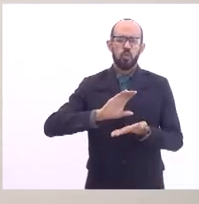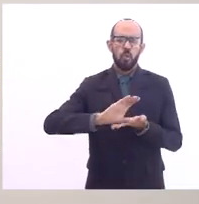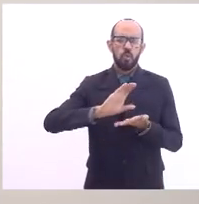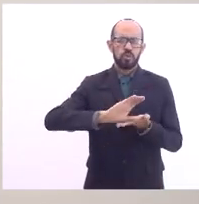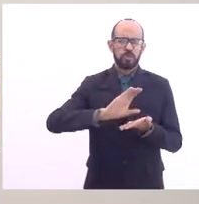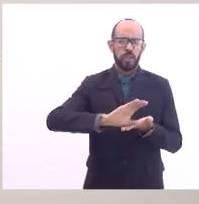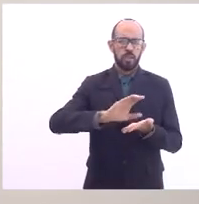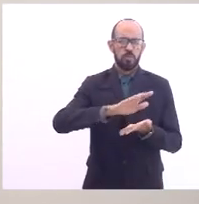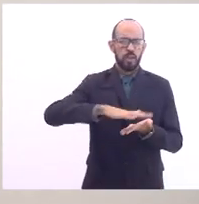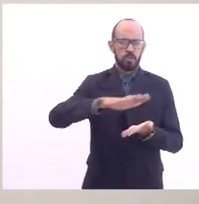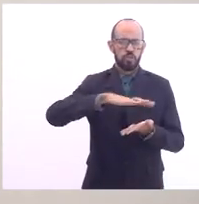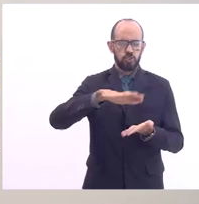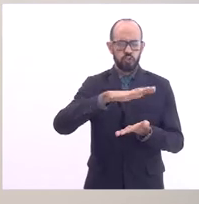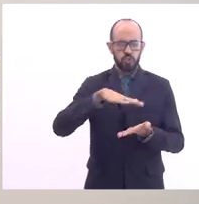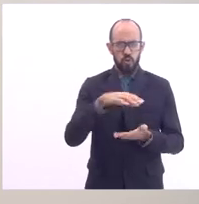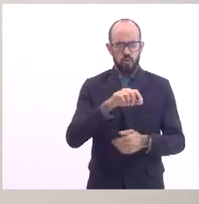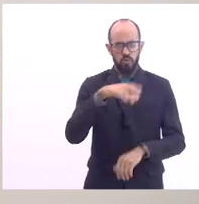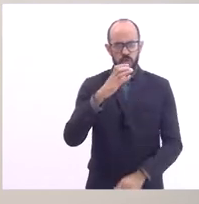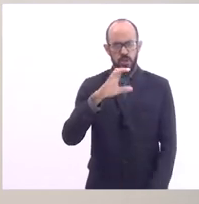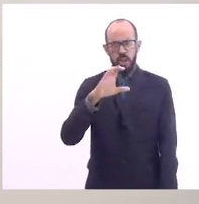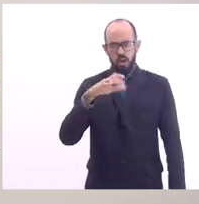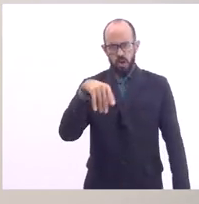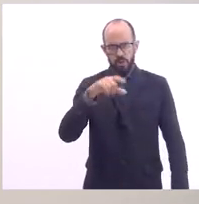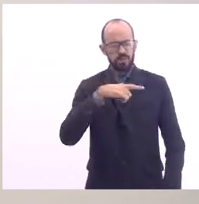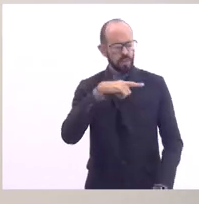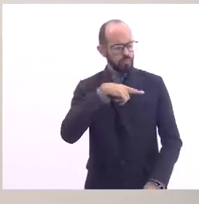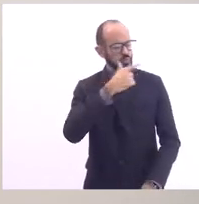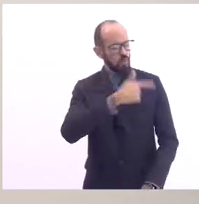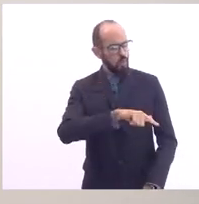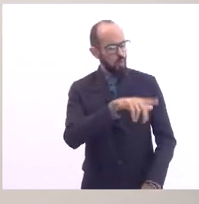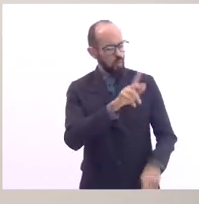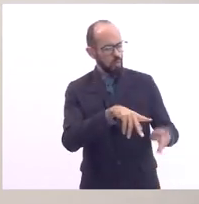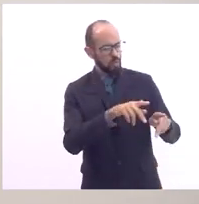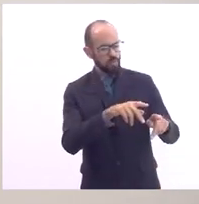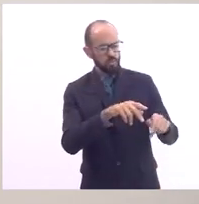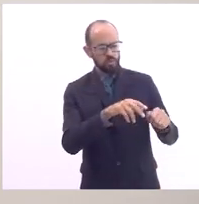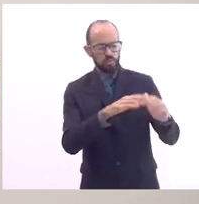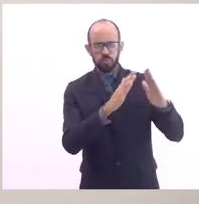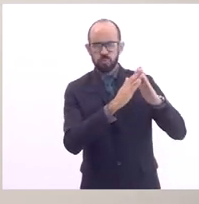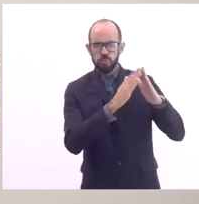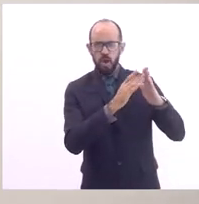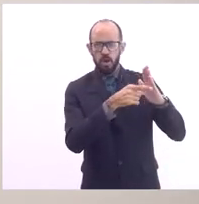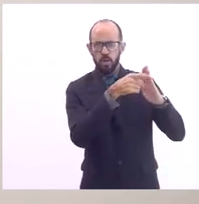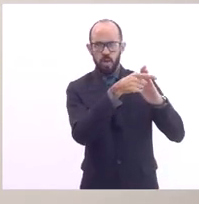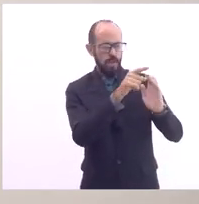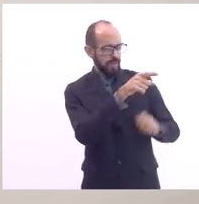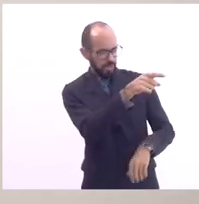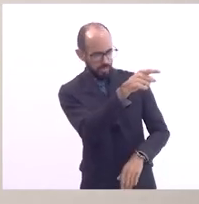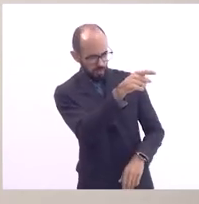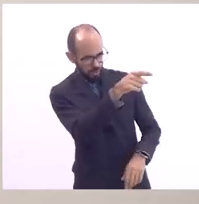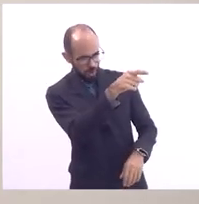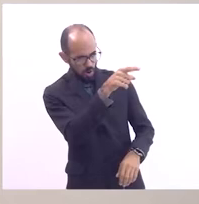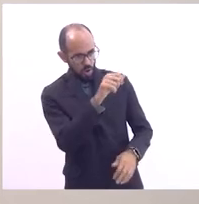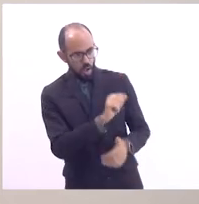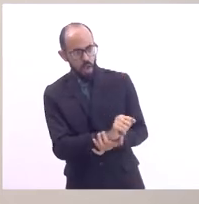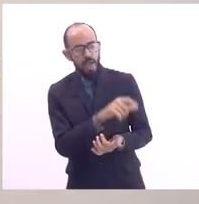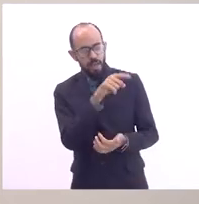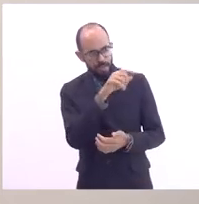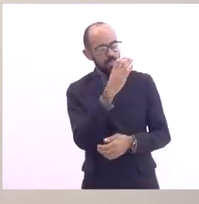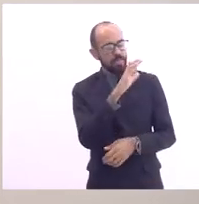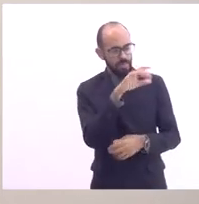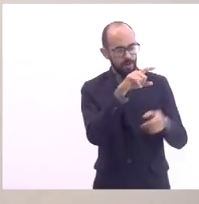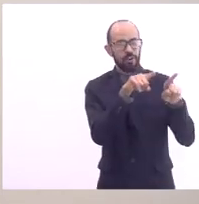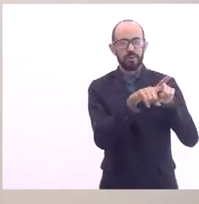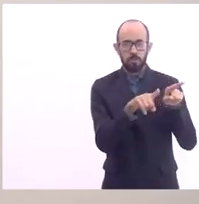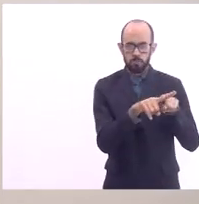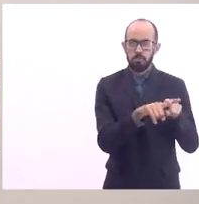Oceânica de Niterói. Temos outros aqui, outras pessoas também de Niterói, morador de lá. Tem uma família ali, ó, que é de Niterói,